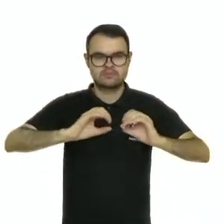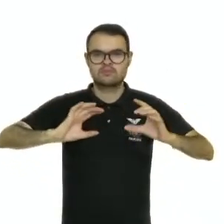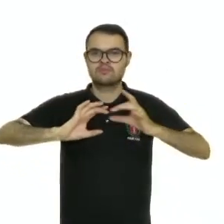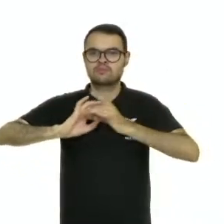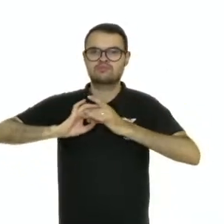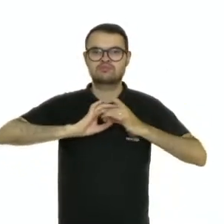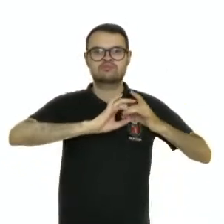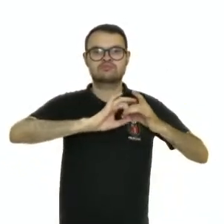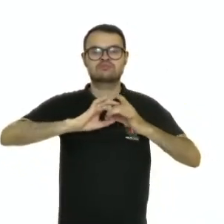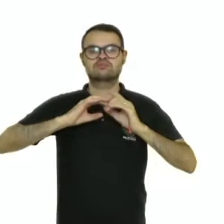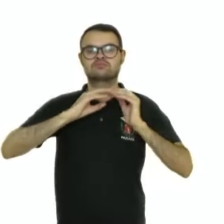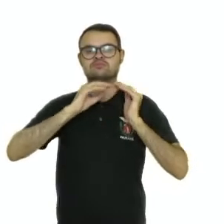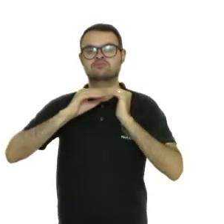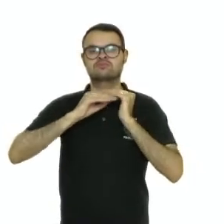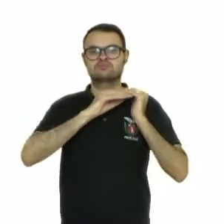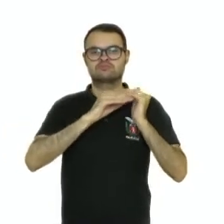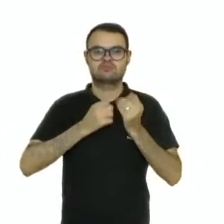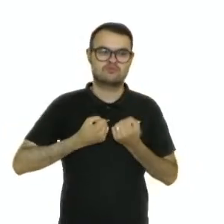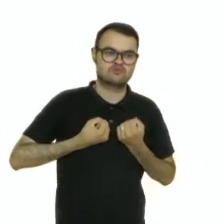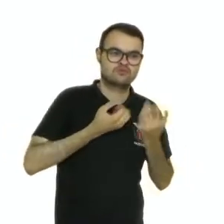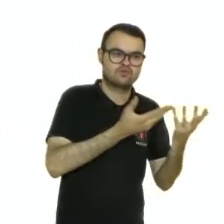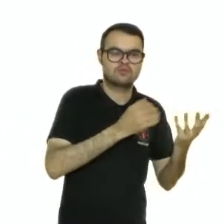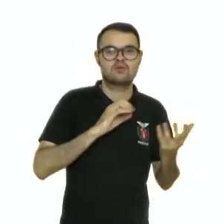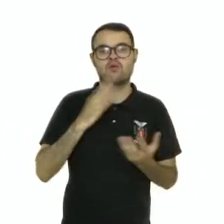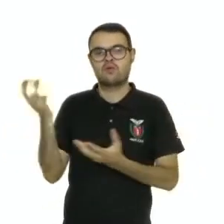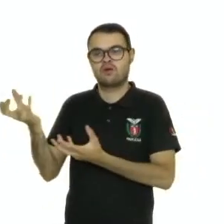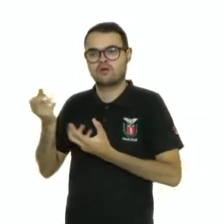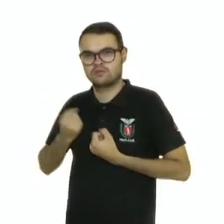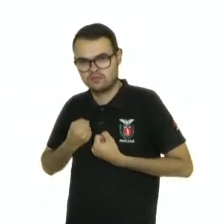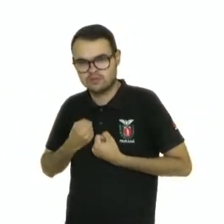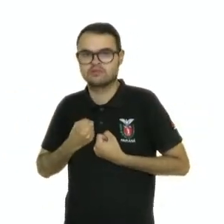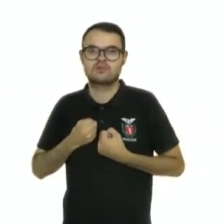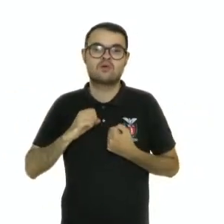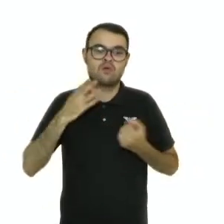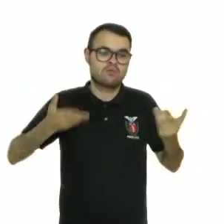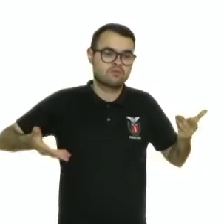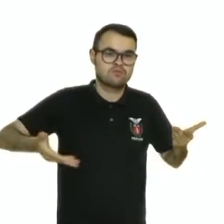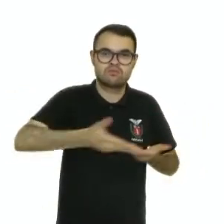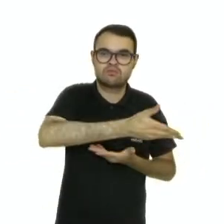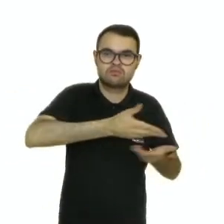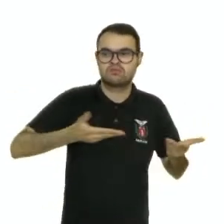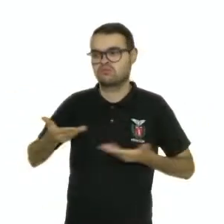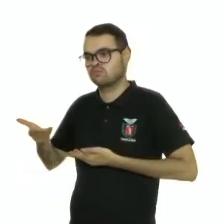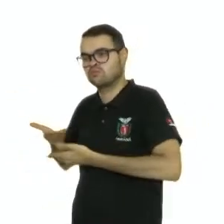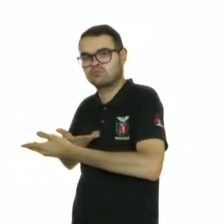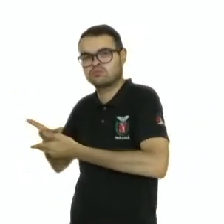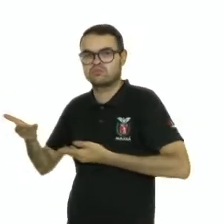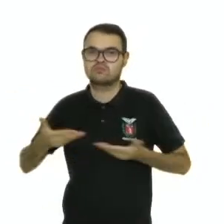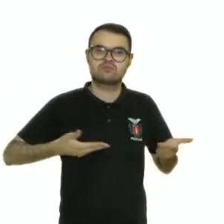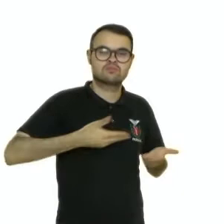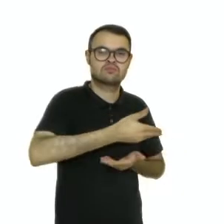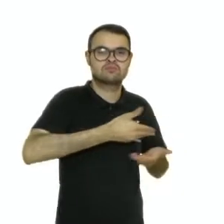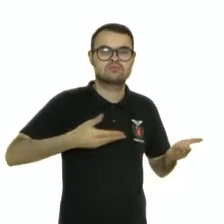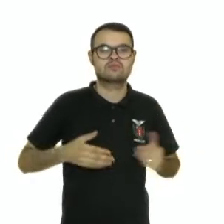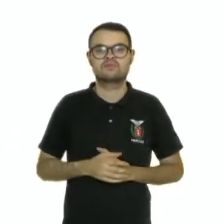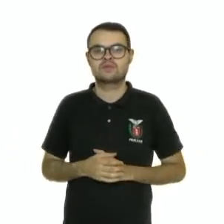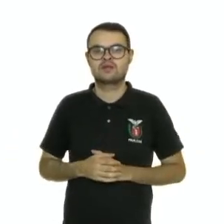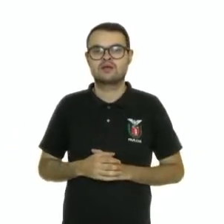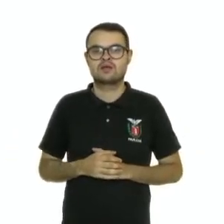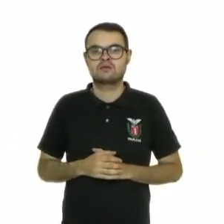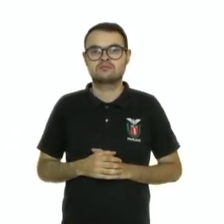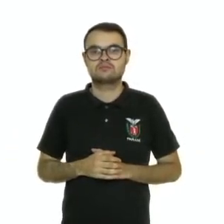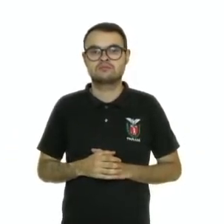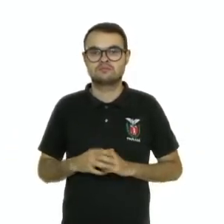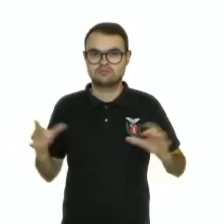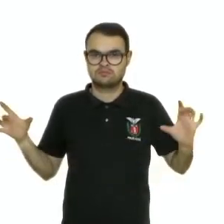É isso, doando, recebendo ou compartilhando elétrons entre si. Na ligação covalente, ou também chamada de